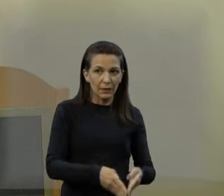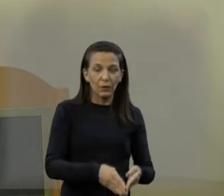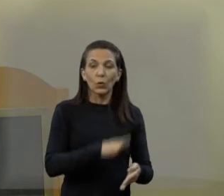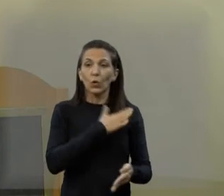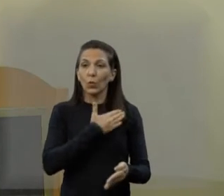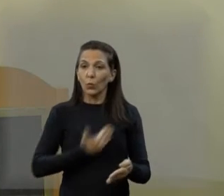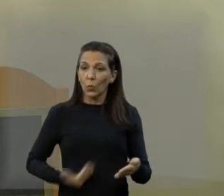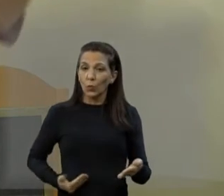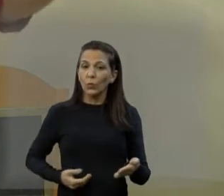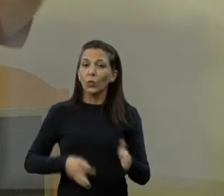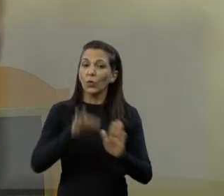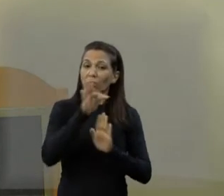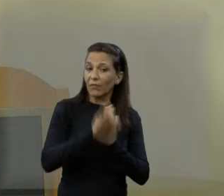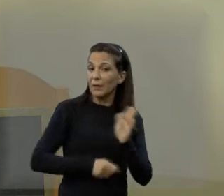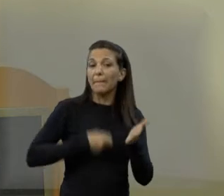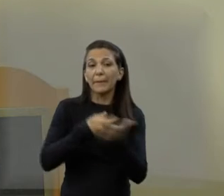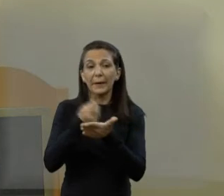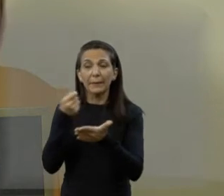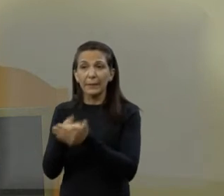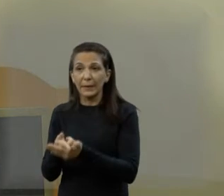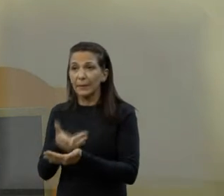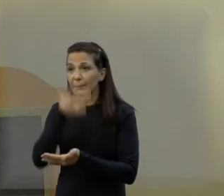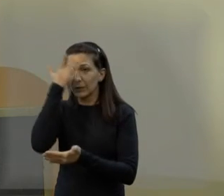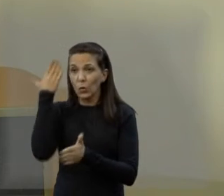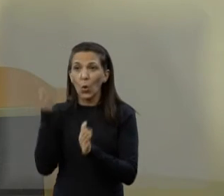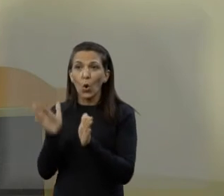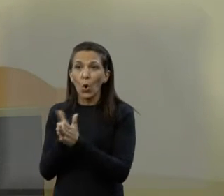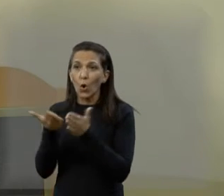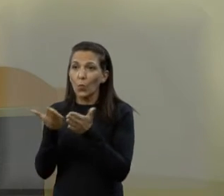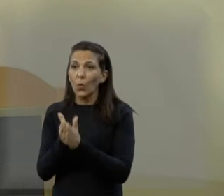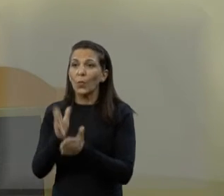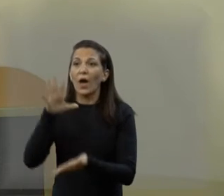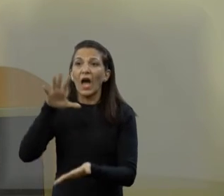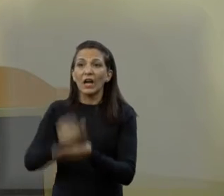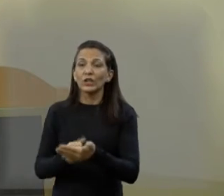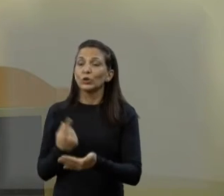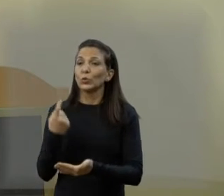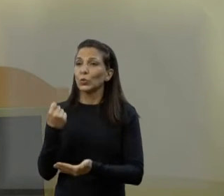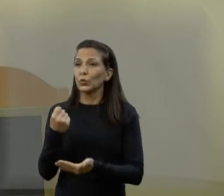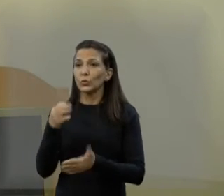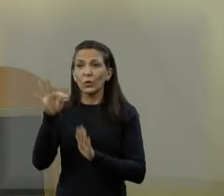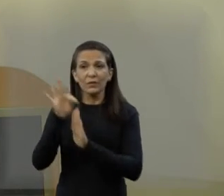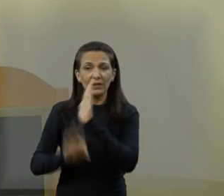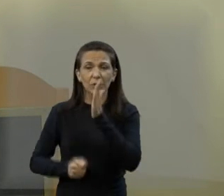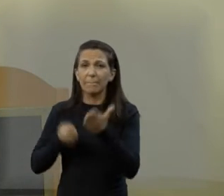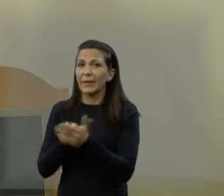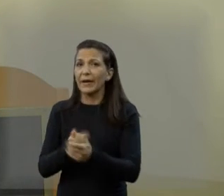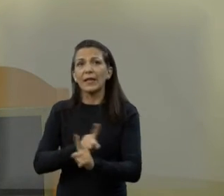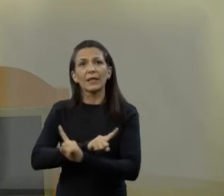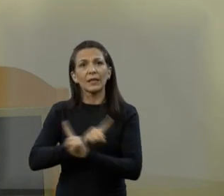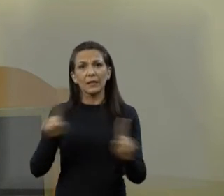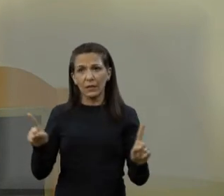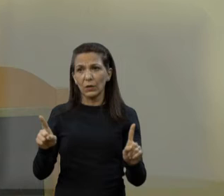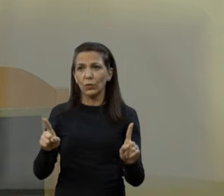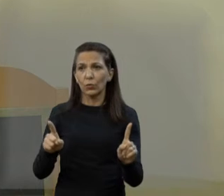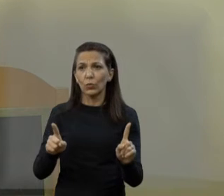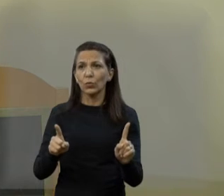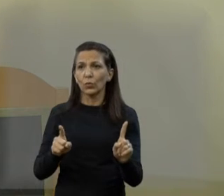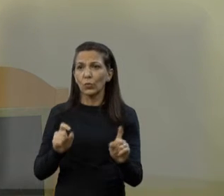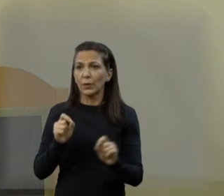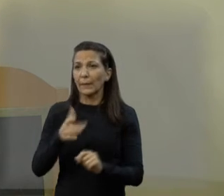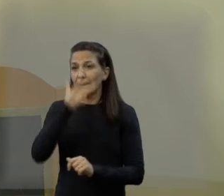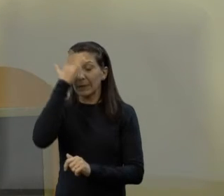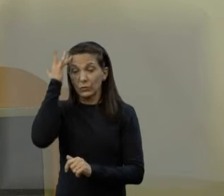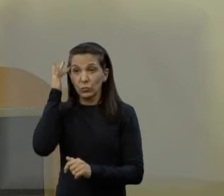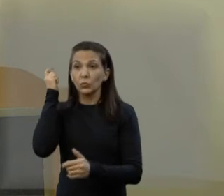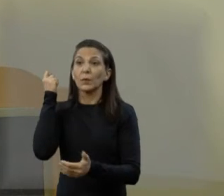é pobre obviamente está no CAD único consegue isenção dessa taxa minha gente ninguém vai ser começada ser começado a cobrar as